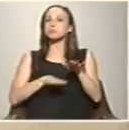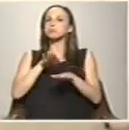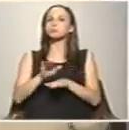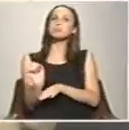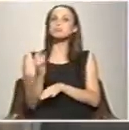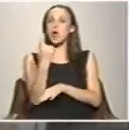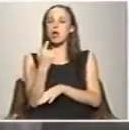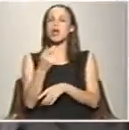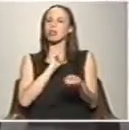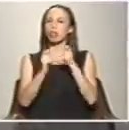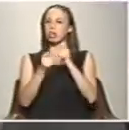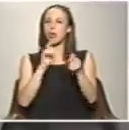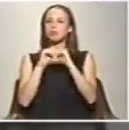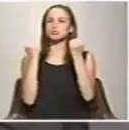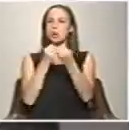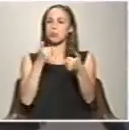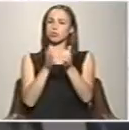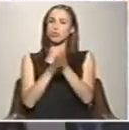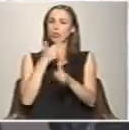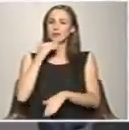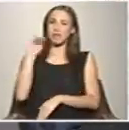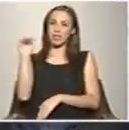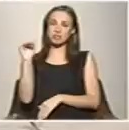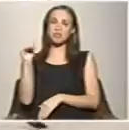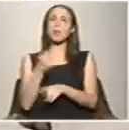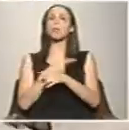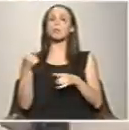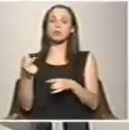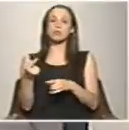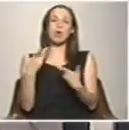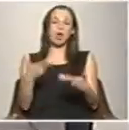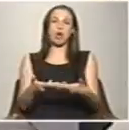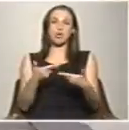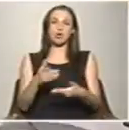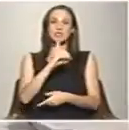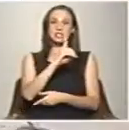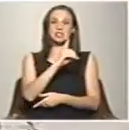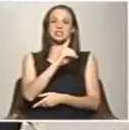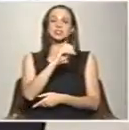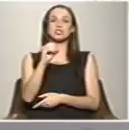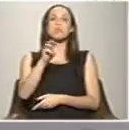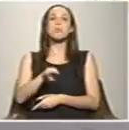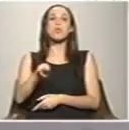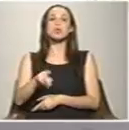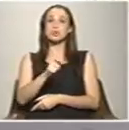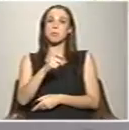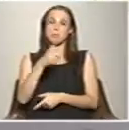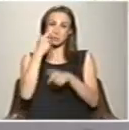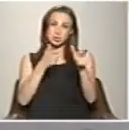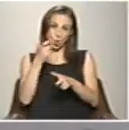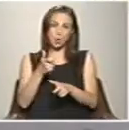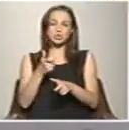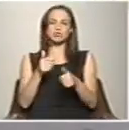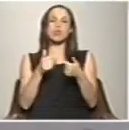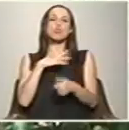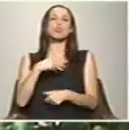de uma sociedade para todas as idades. Até porque, só neste momento, 600 milhões de pessoas em todo o mundo têm